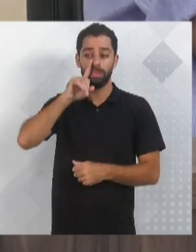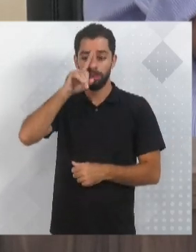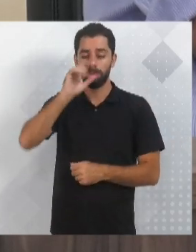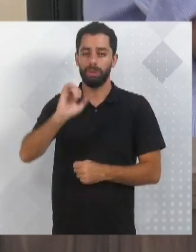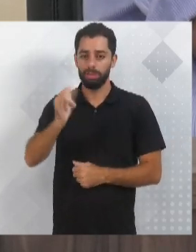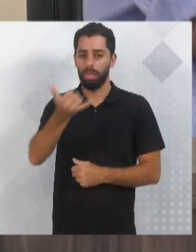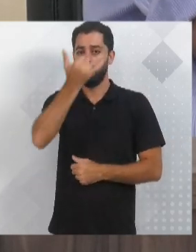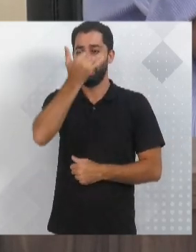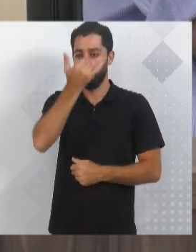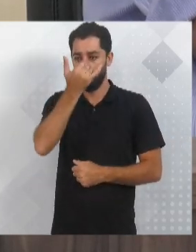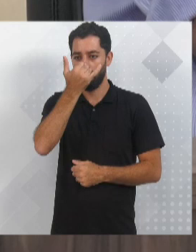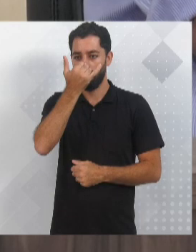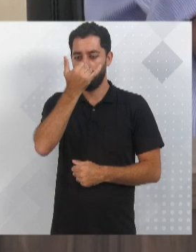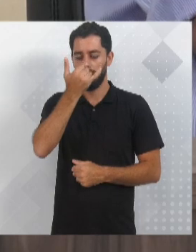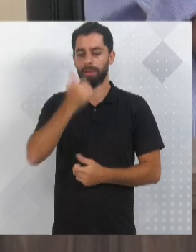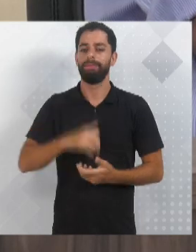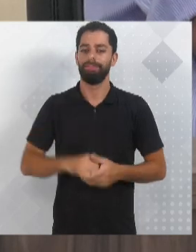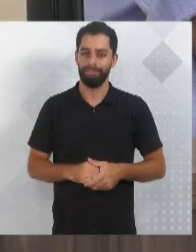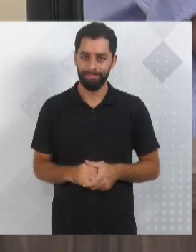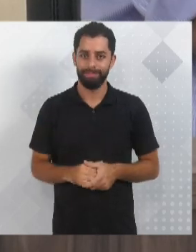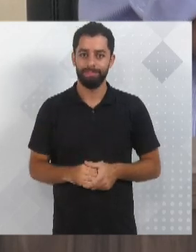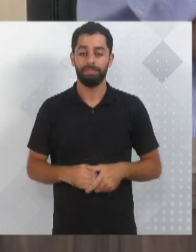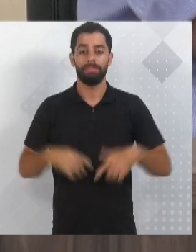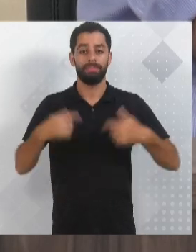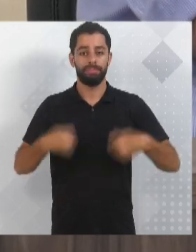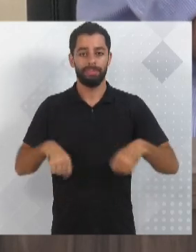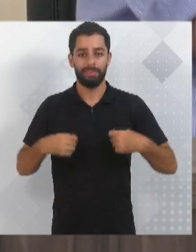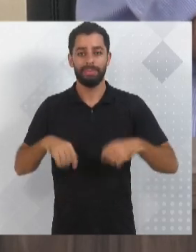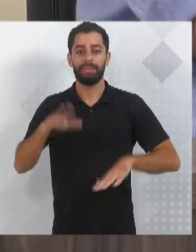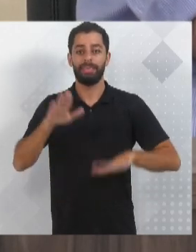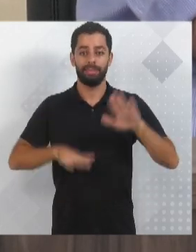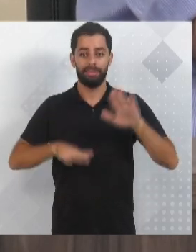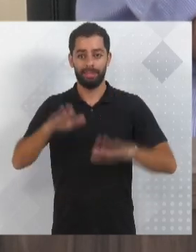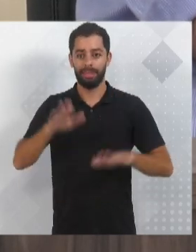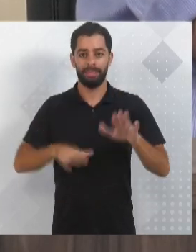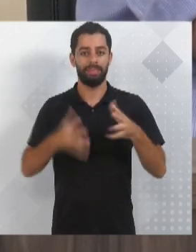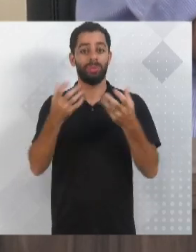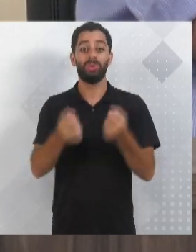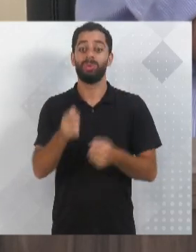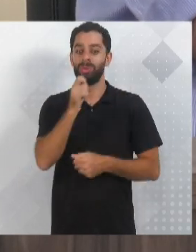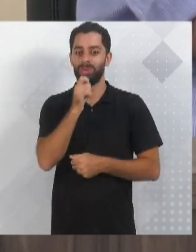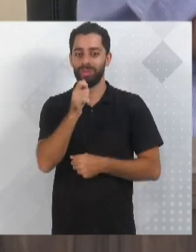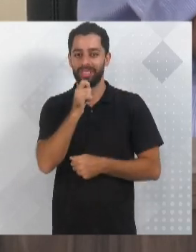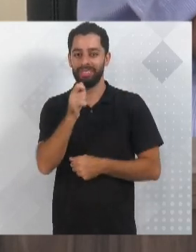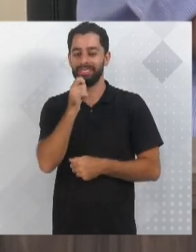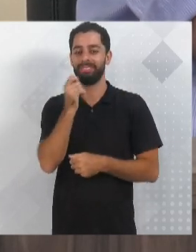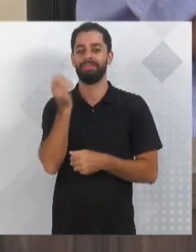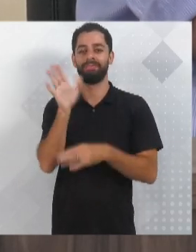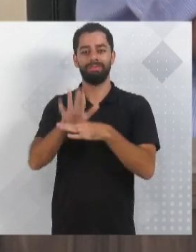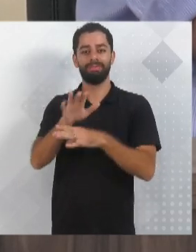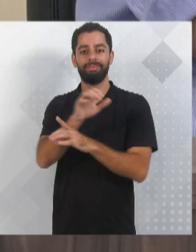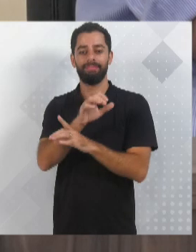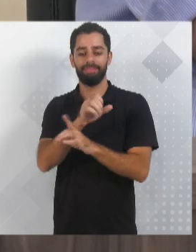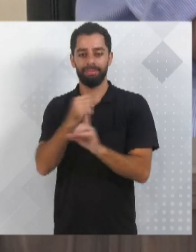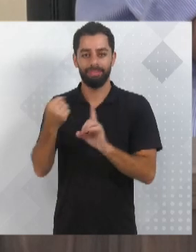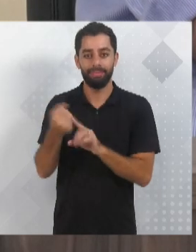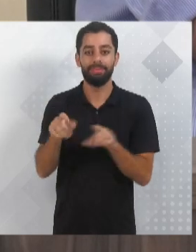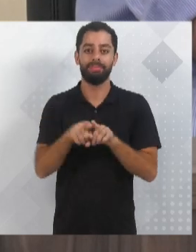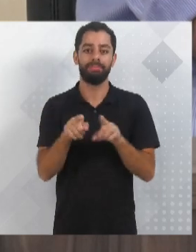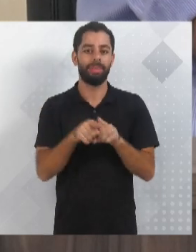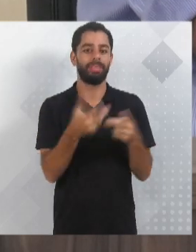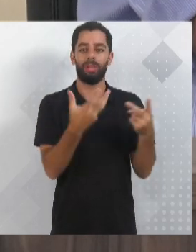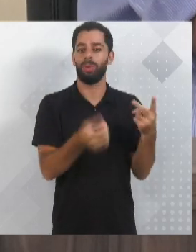vida e que precisa, muitas vezes, por falta de não aderir aos serviços da assistência e aos serviços da